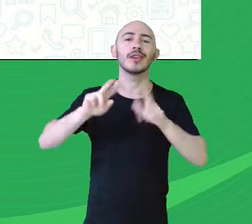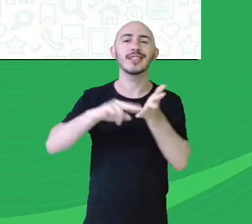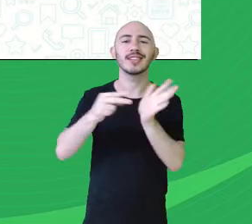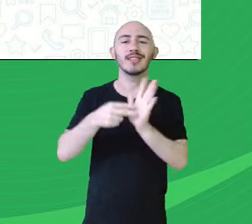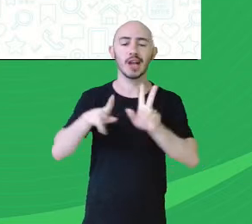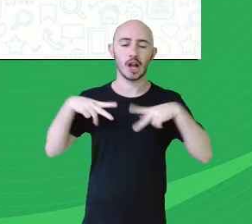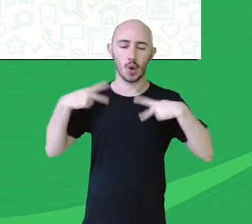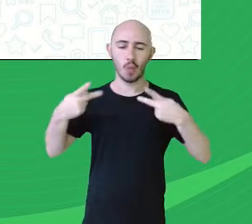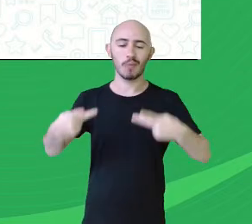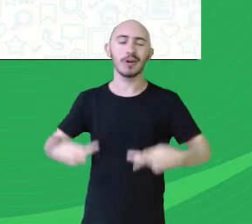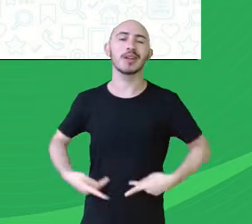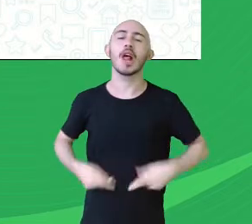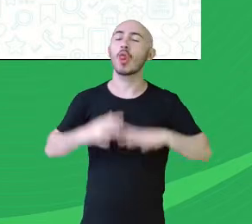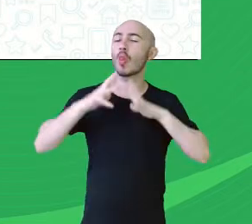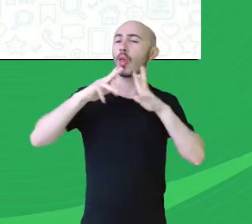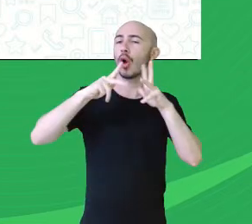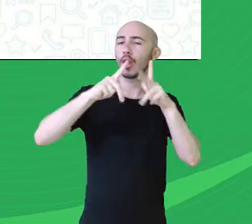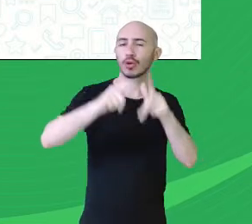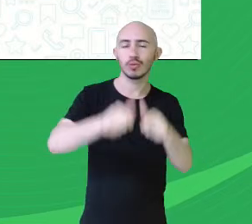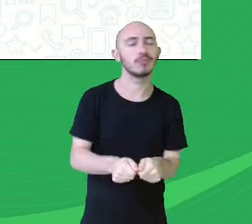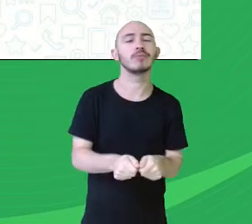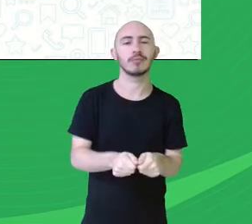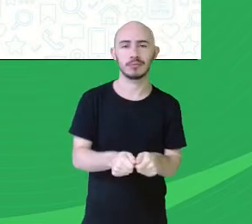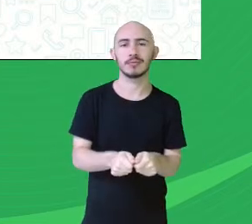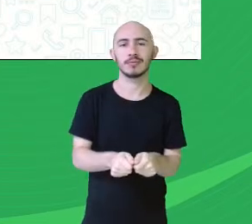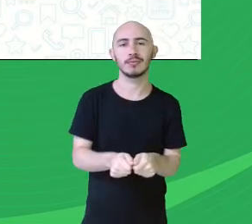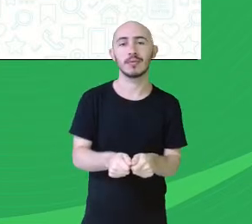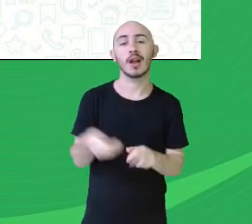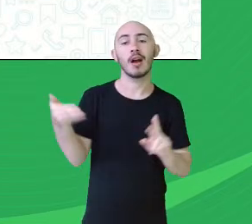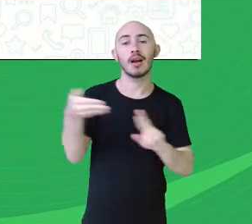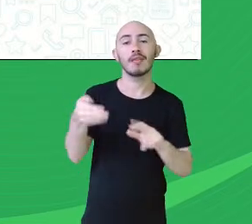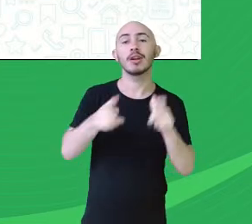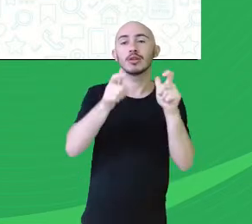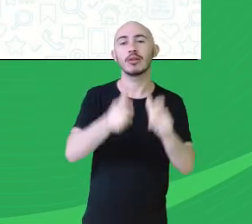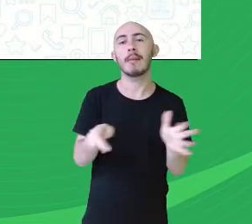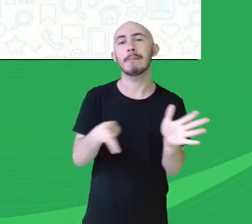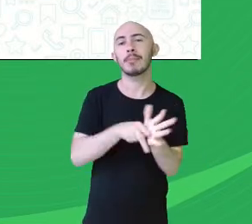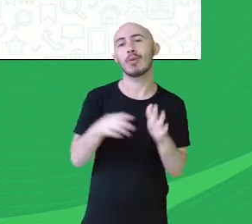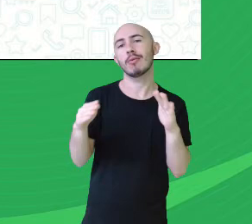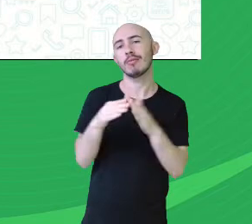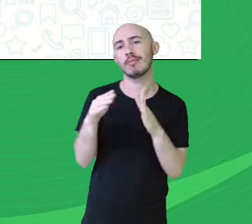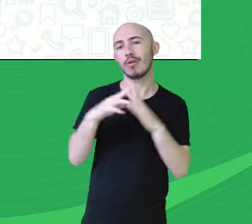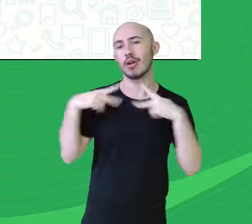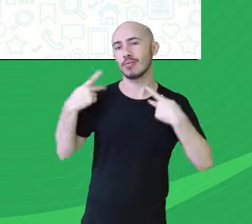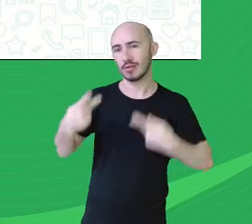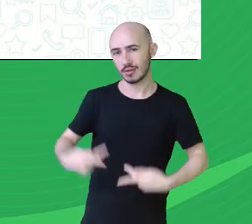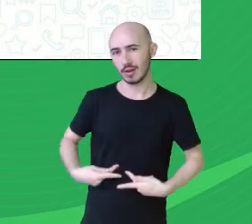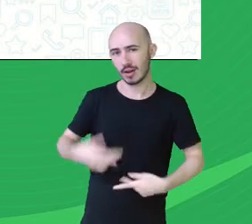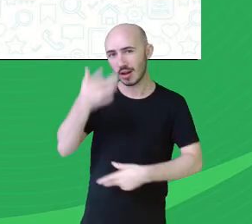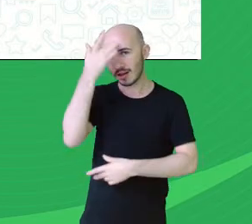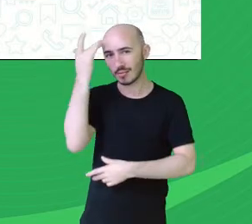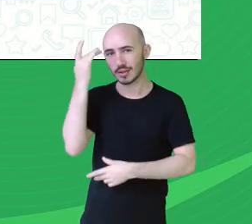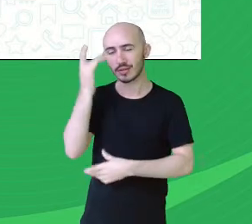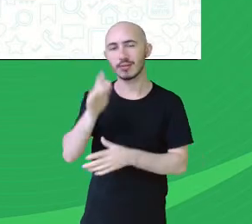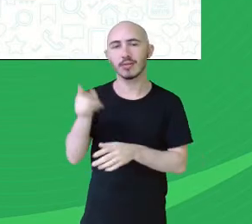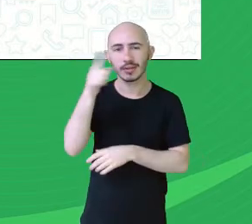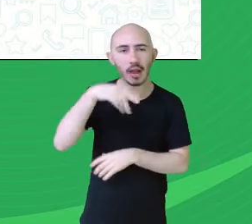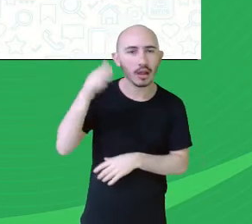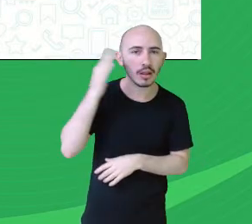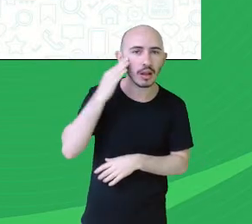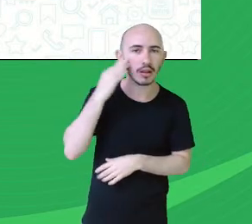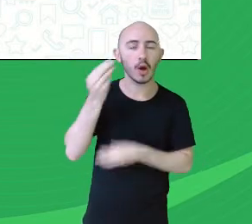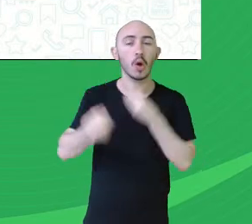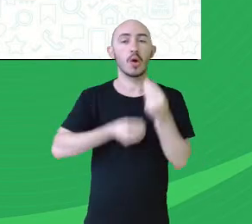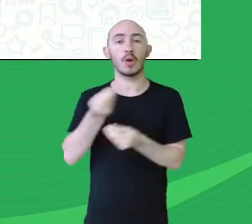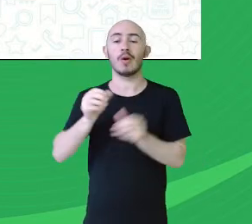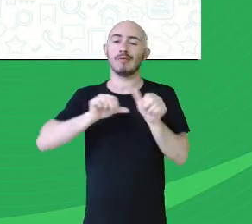um outro contexto, é uma referência do lugar onde as pessoas moram. ok? Então, vocês compreenderam direitinho como foi